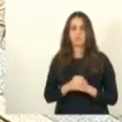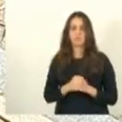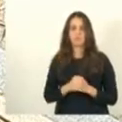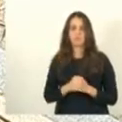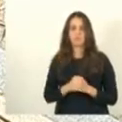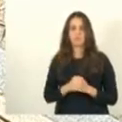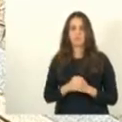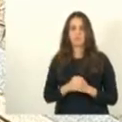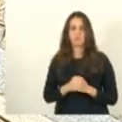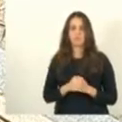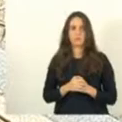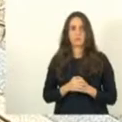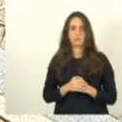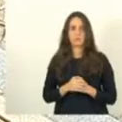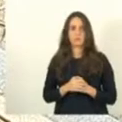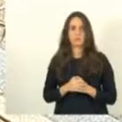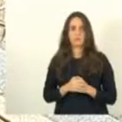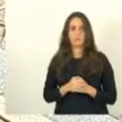Bruno Lamas.